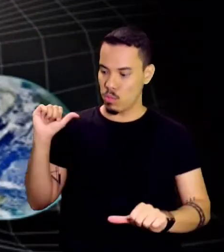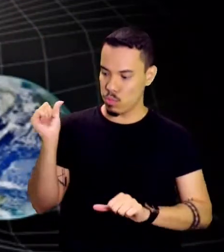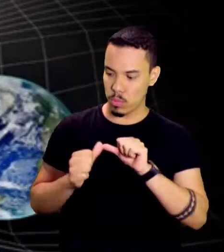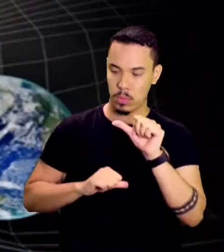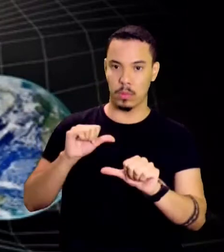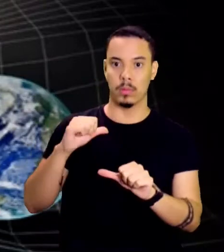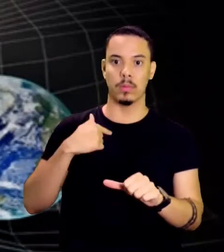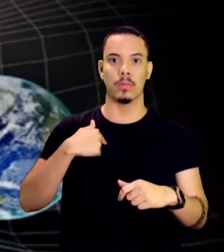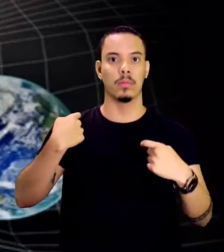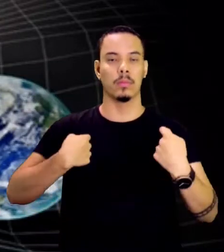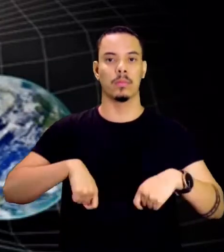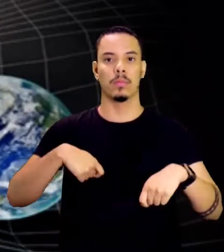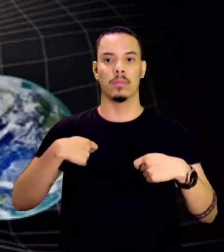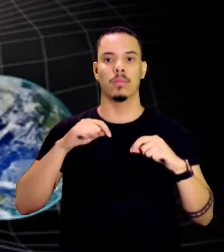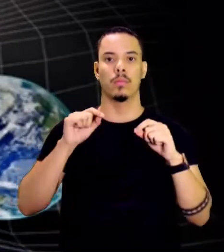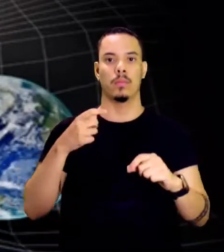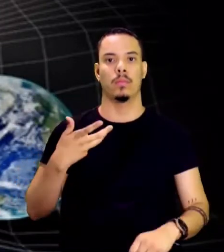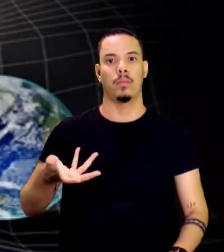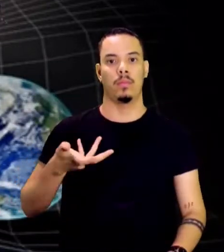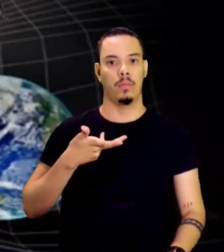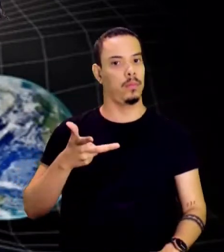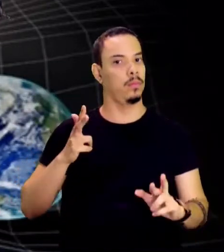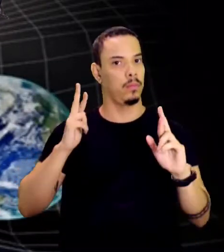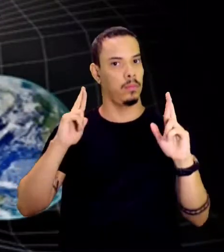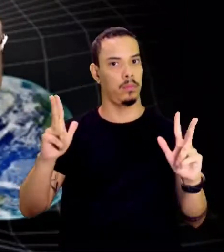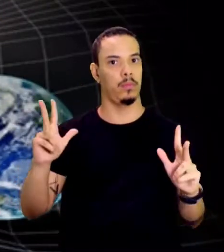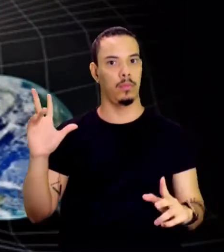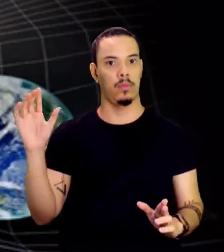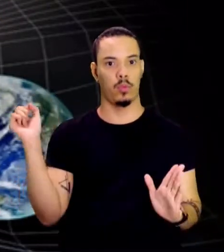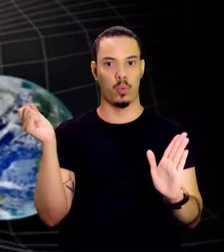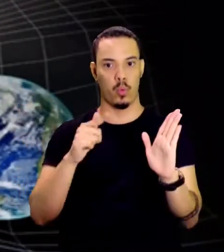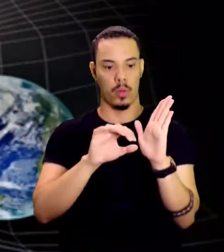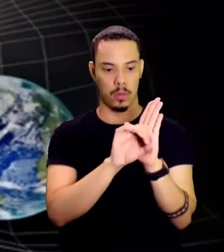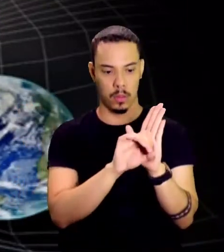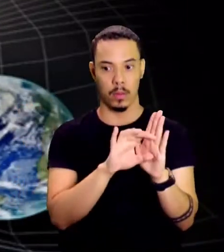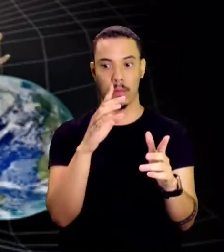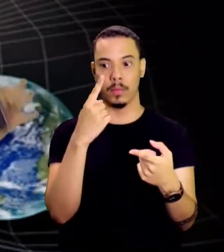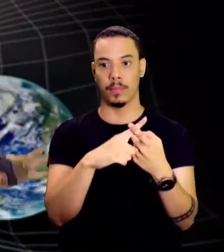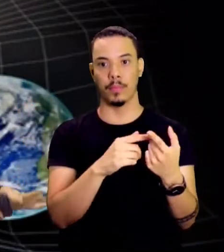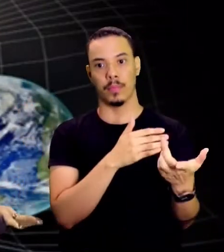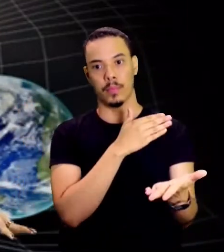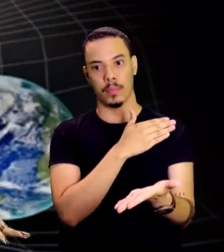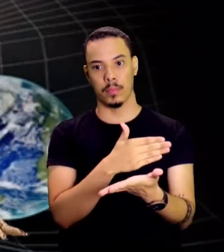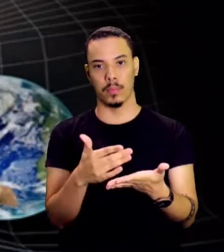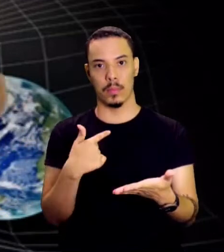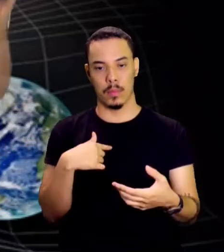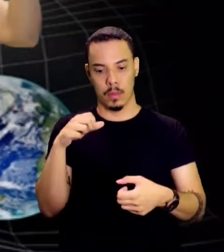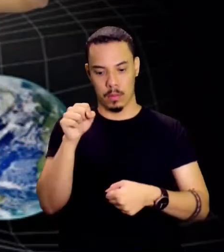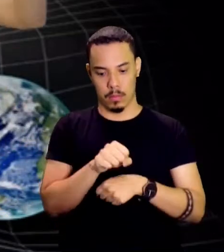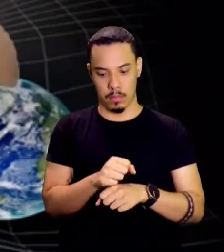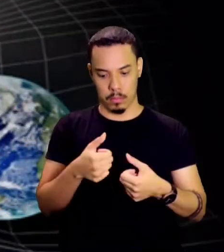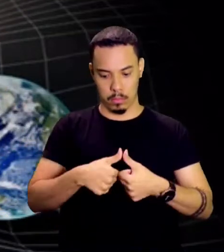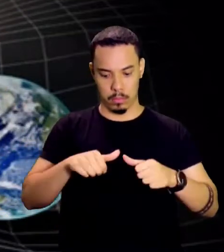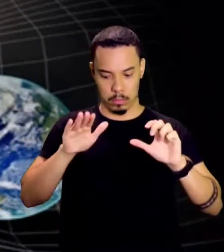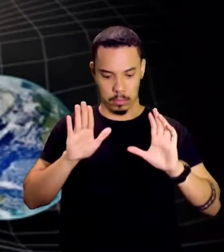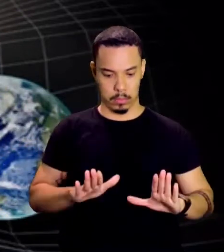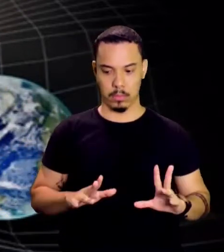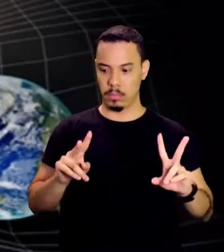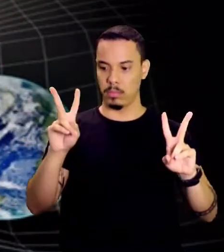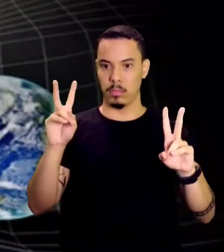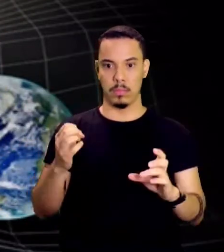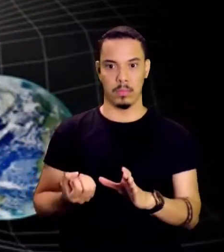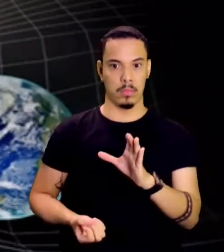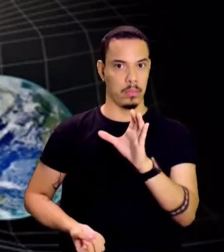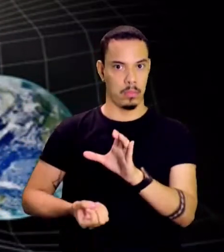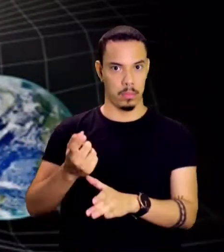minha posição eu tenho que tar é com uma velocidade diferente de zero certo a partir do momento que eu estou paradinha aqui relação a